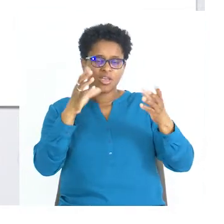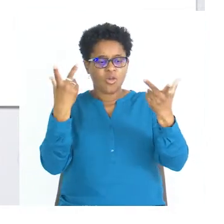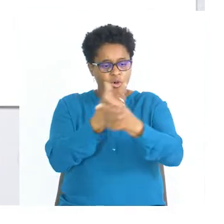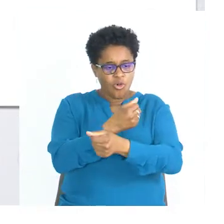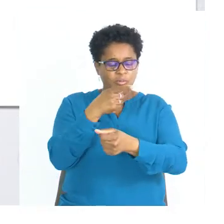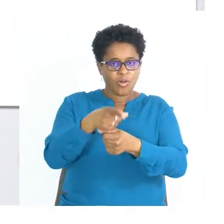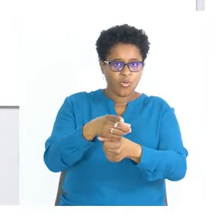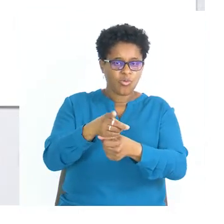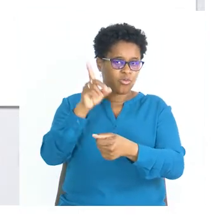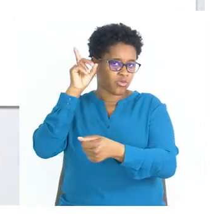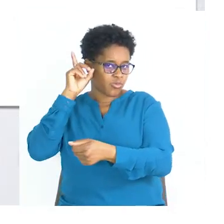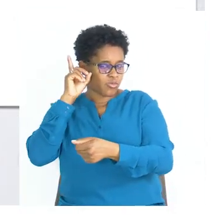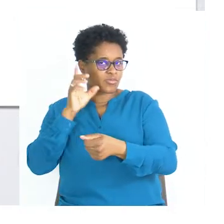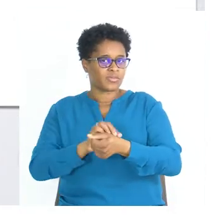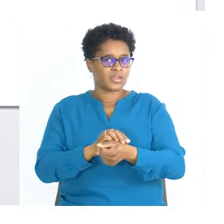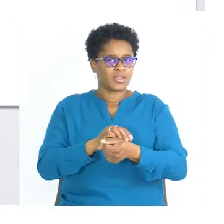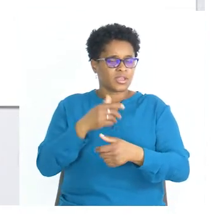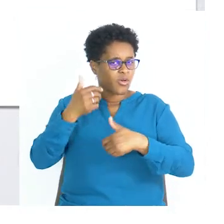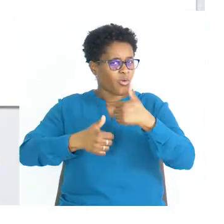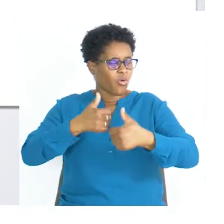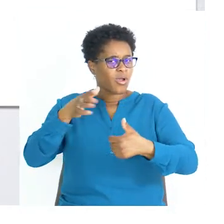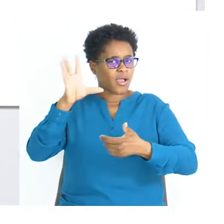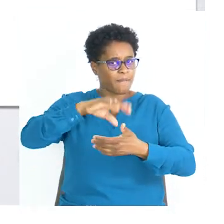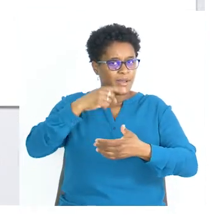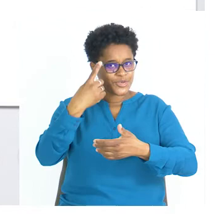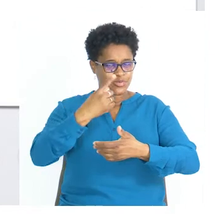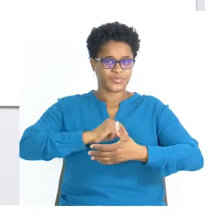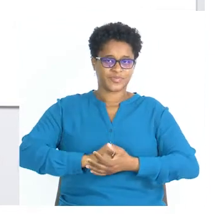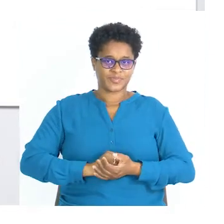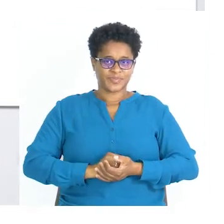compre um smartphone e concorra a mais um.